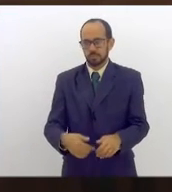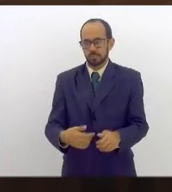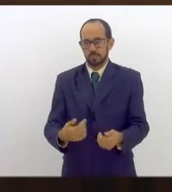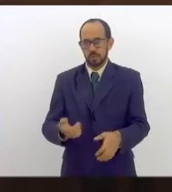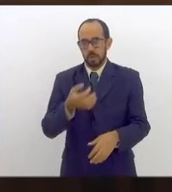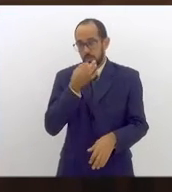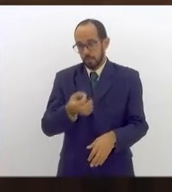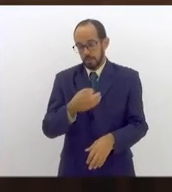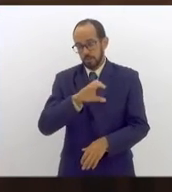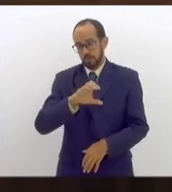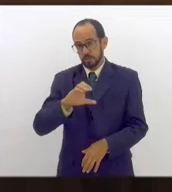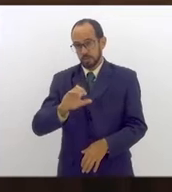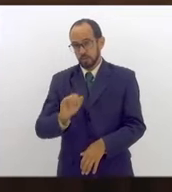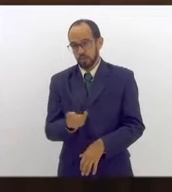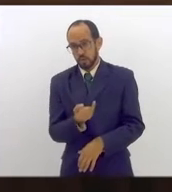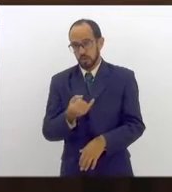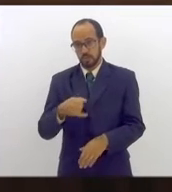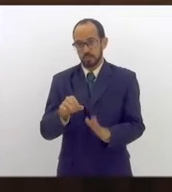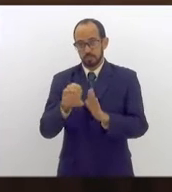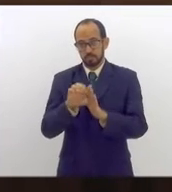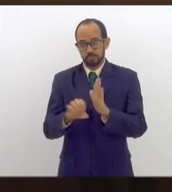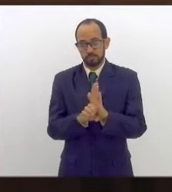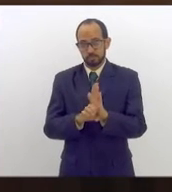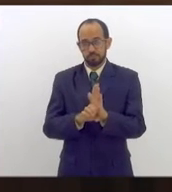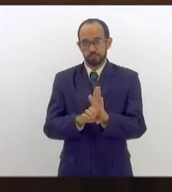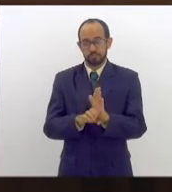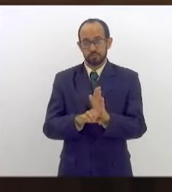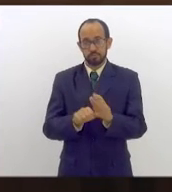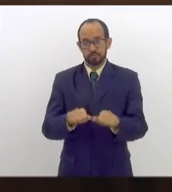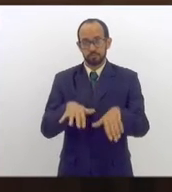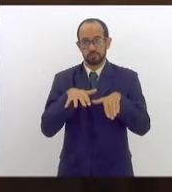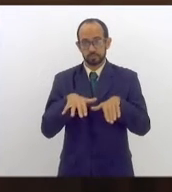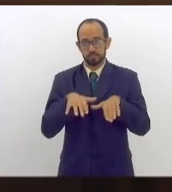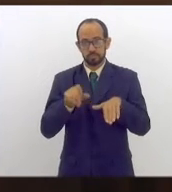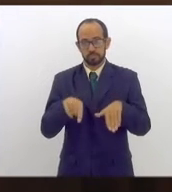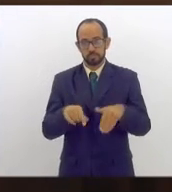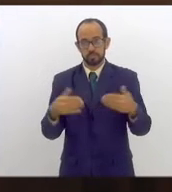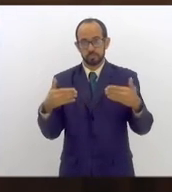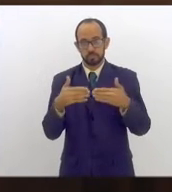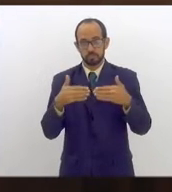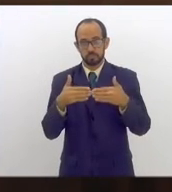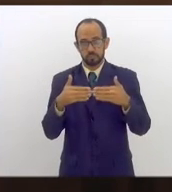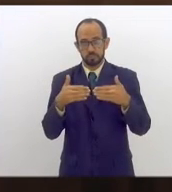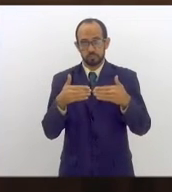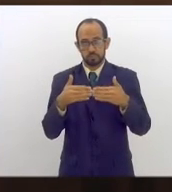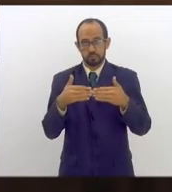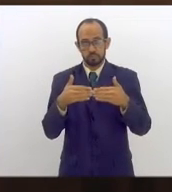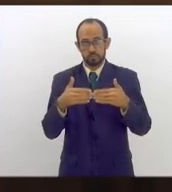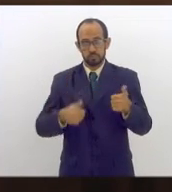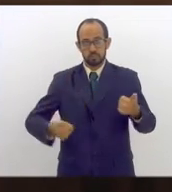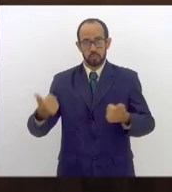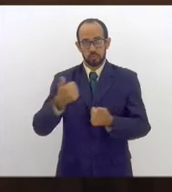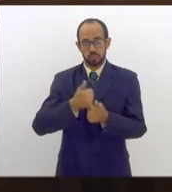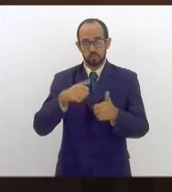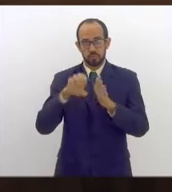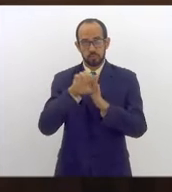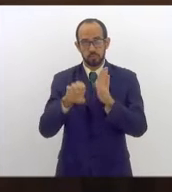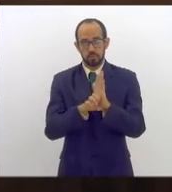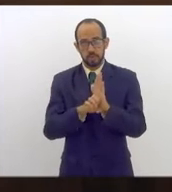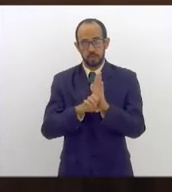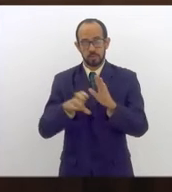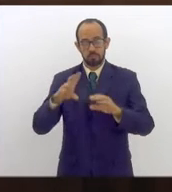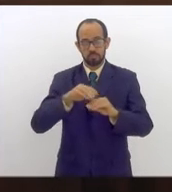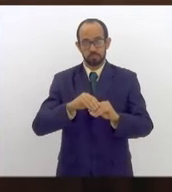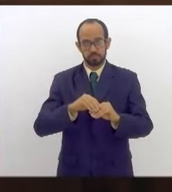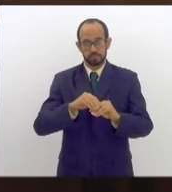parecer da CCJ às emendas de plenário é favorável, com subemenda